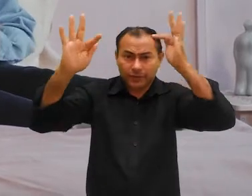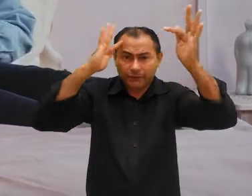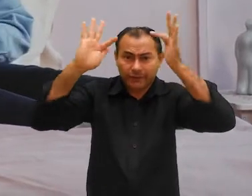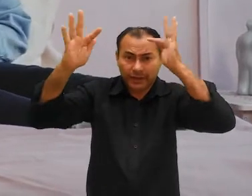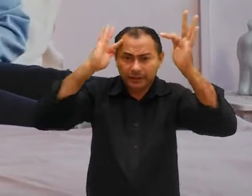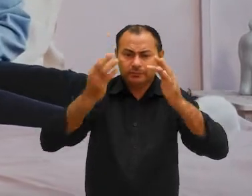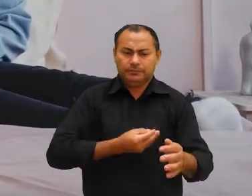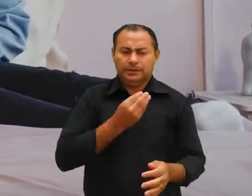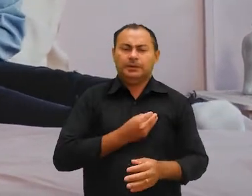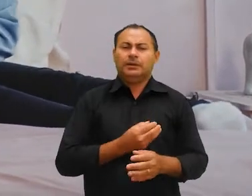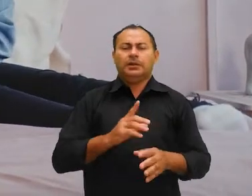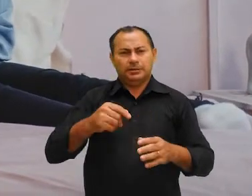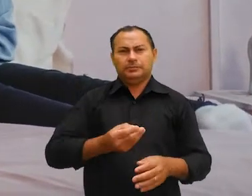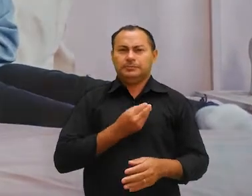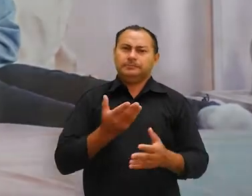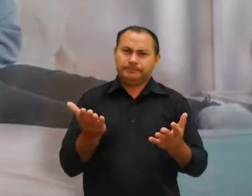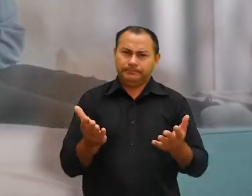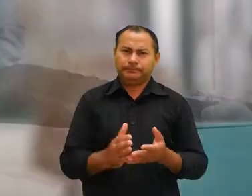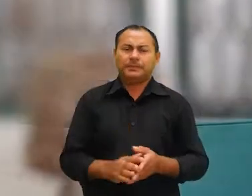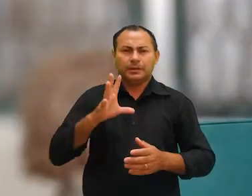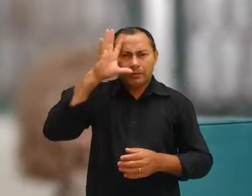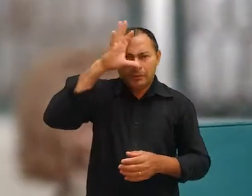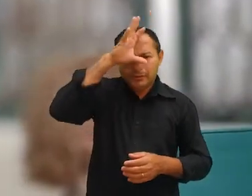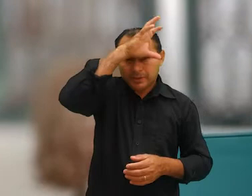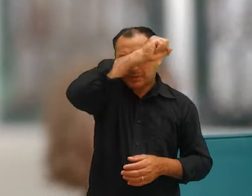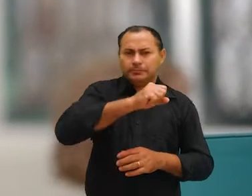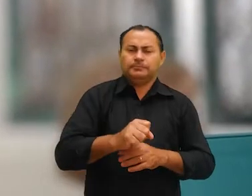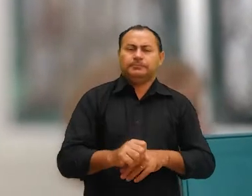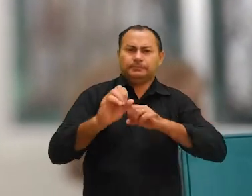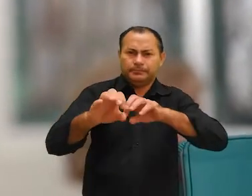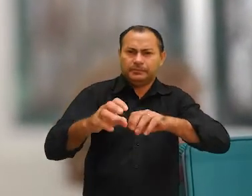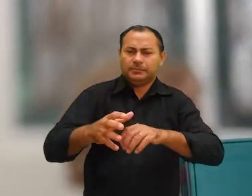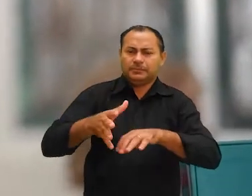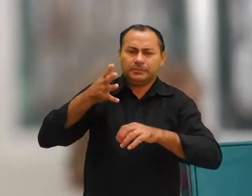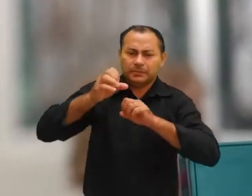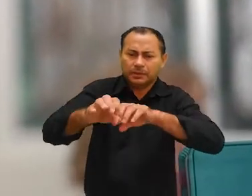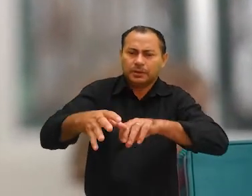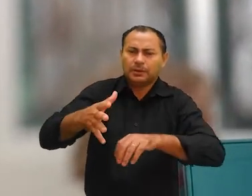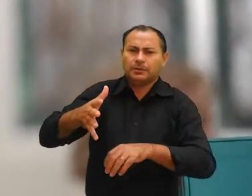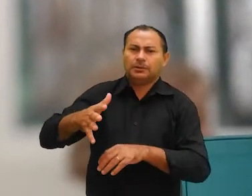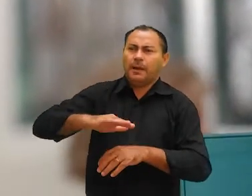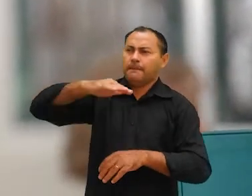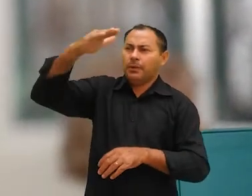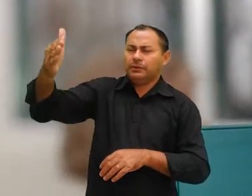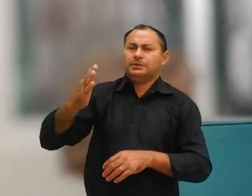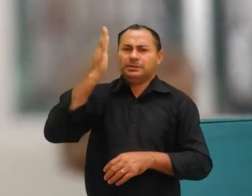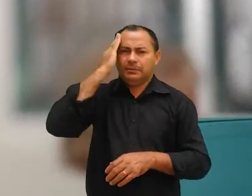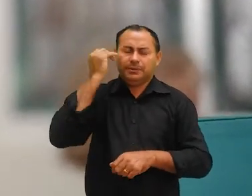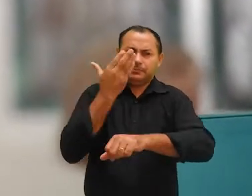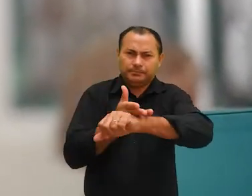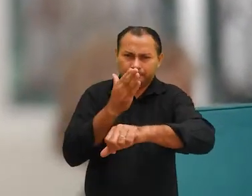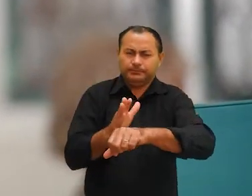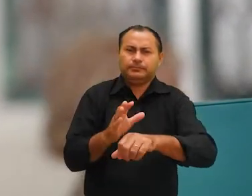de vida e isso é próximo devido e se compreendermos os ensinos do sermão do Monte saberemos que a